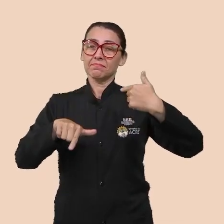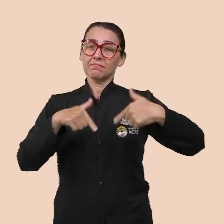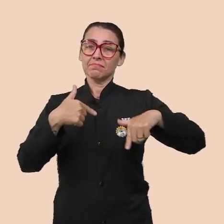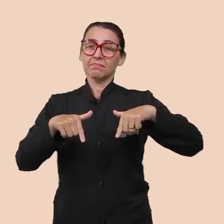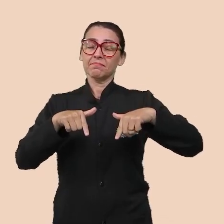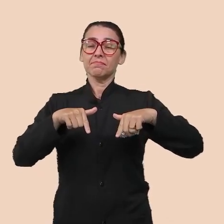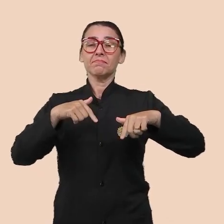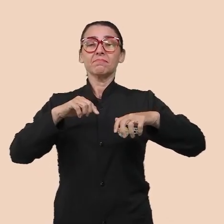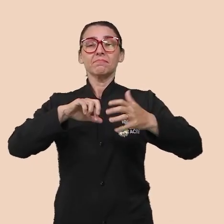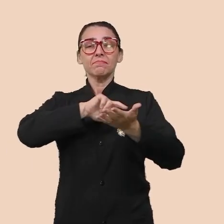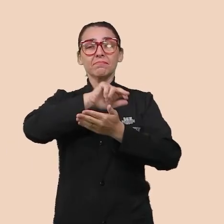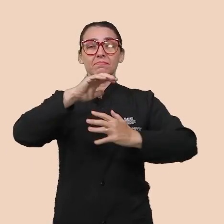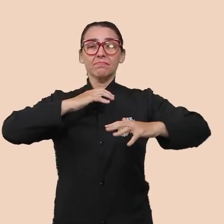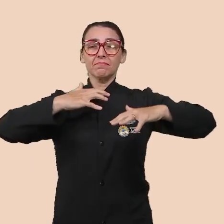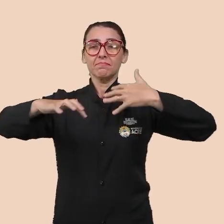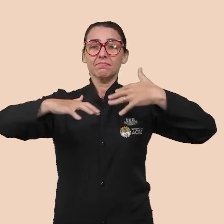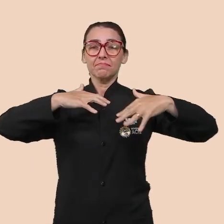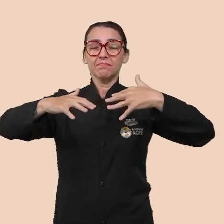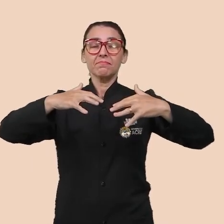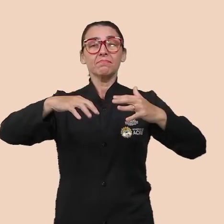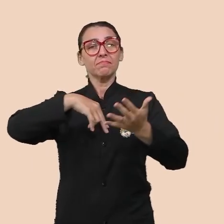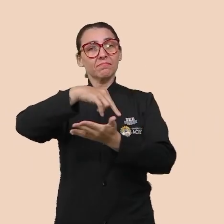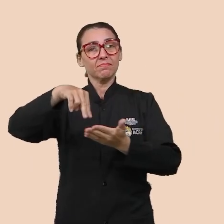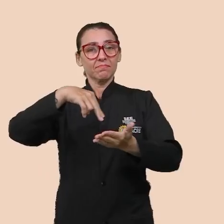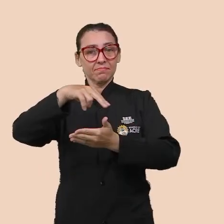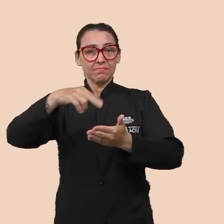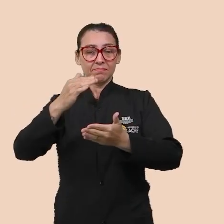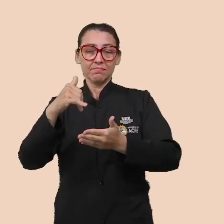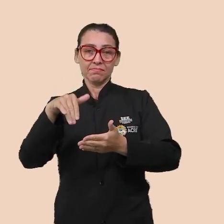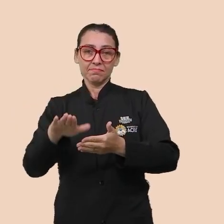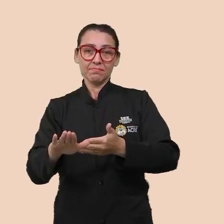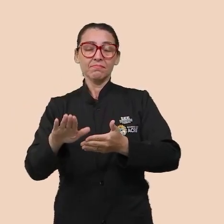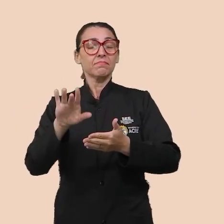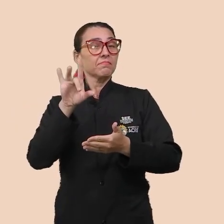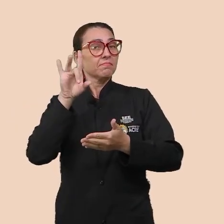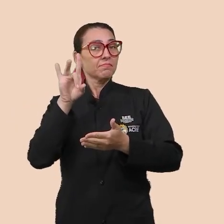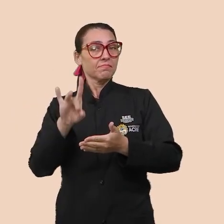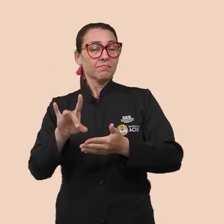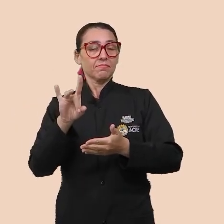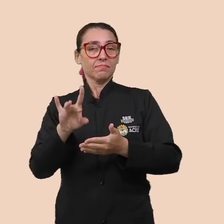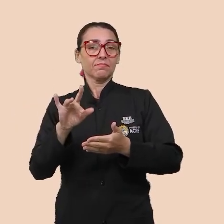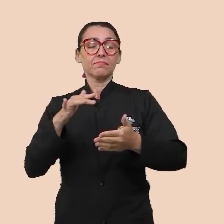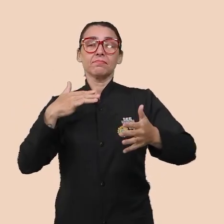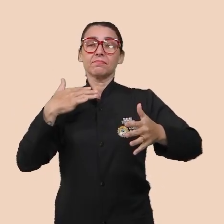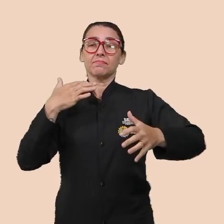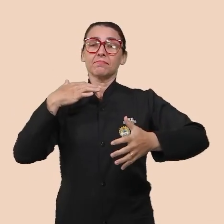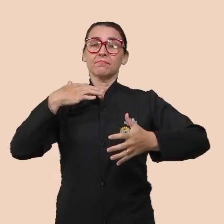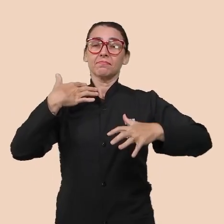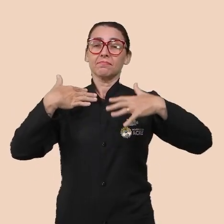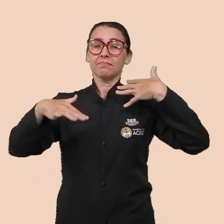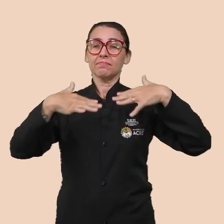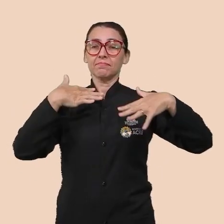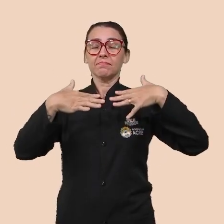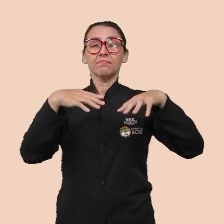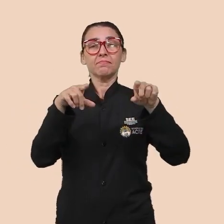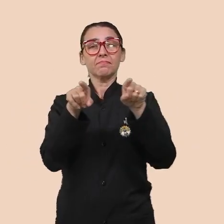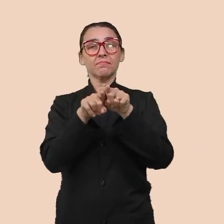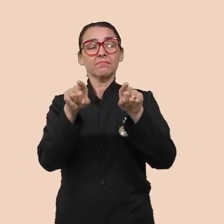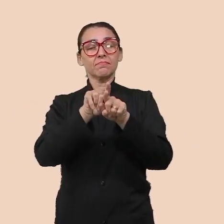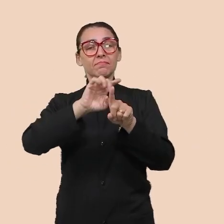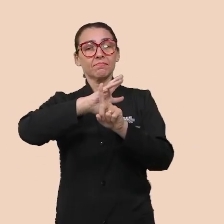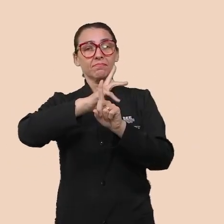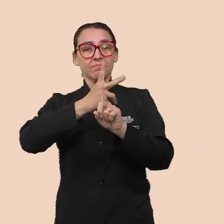diversos movimentos. A dança, mais do que apenas movimento, ela é